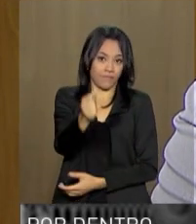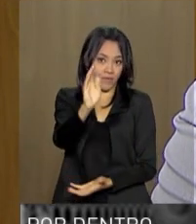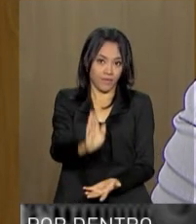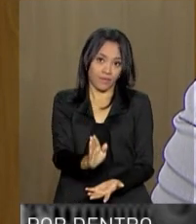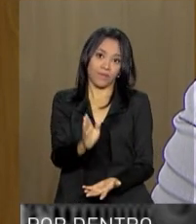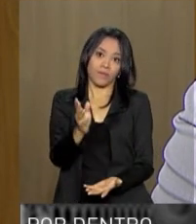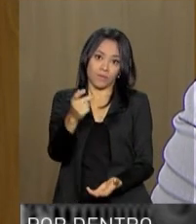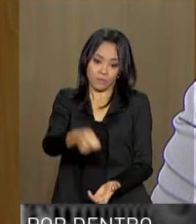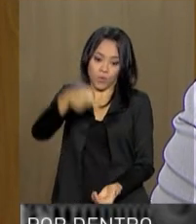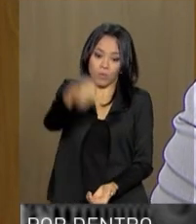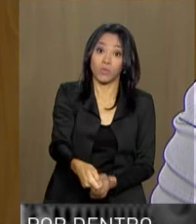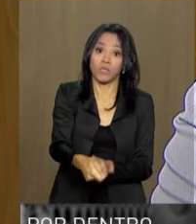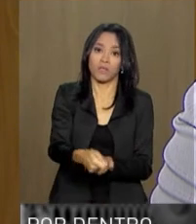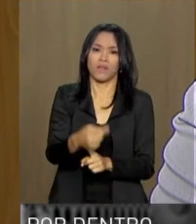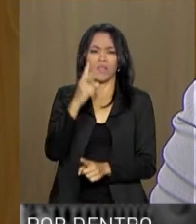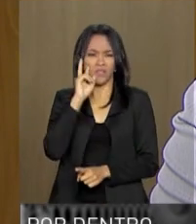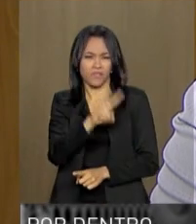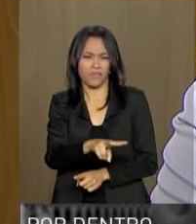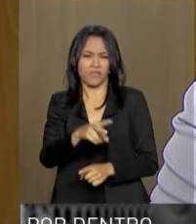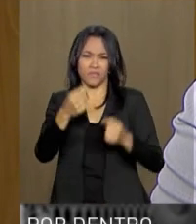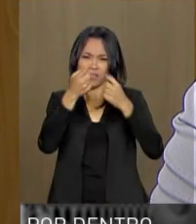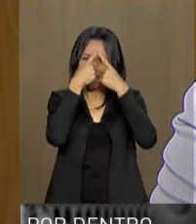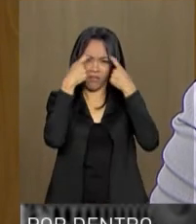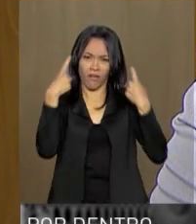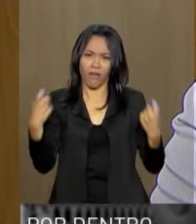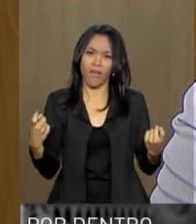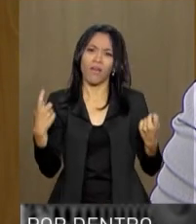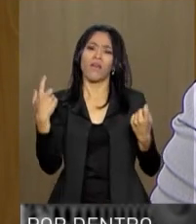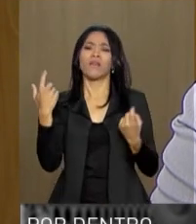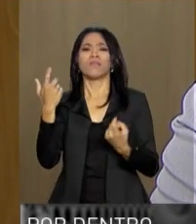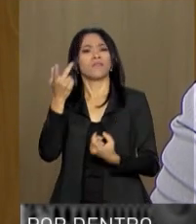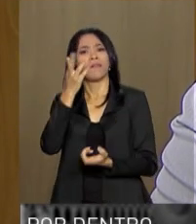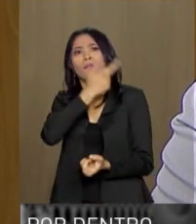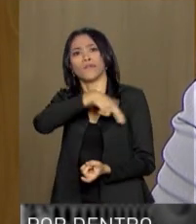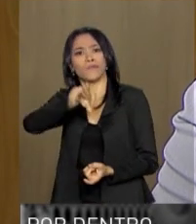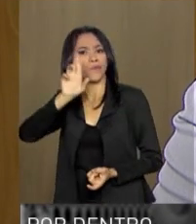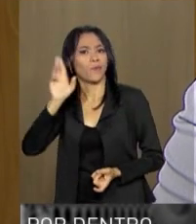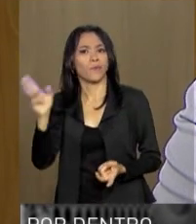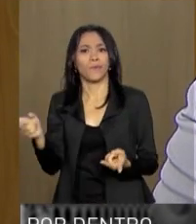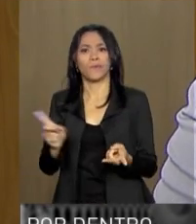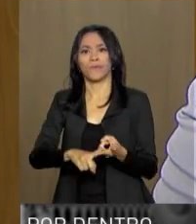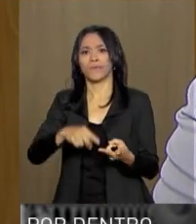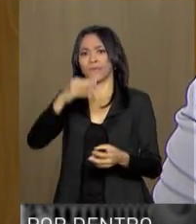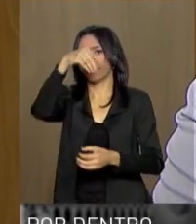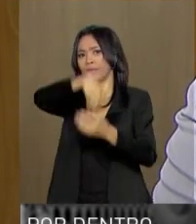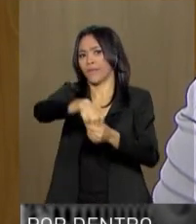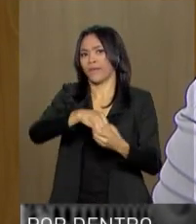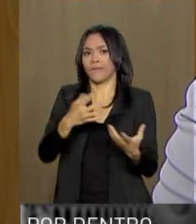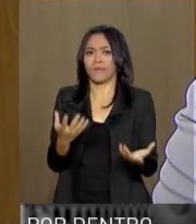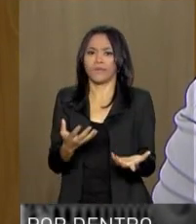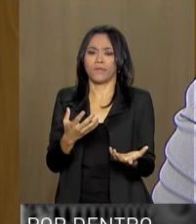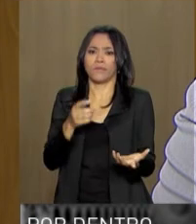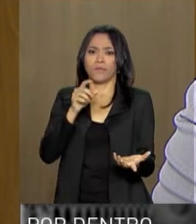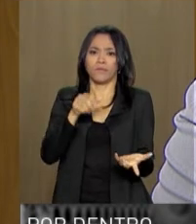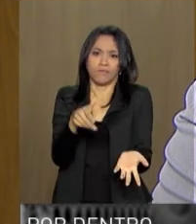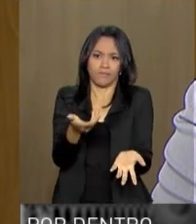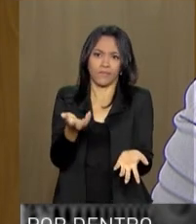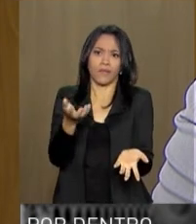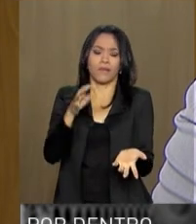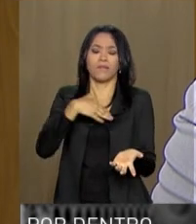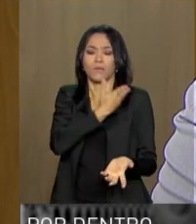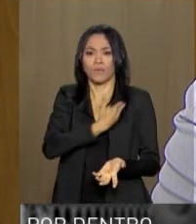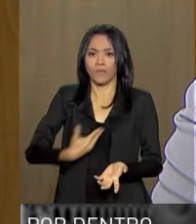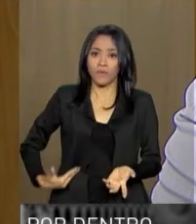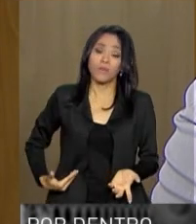aí as agressões seja através de racismo religioso racismo institucional em que a vítima